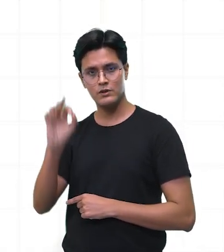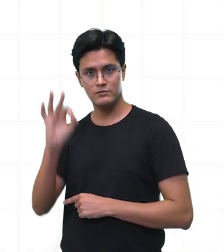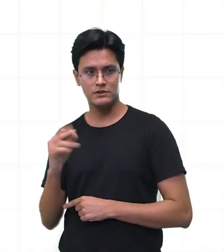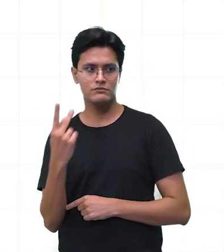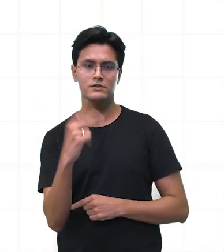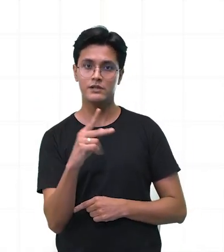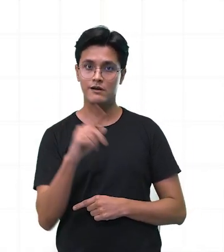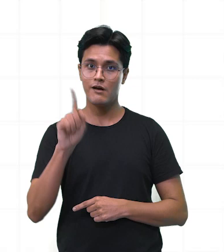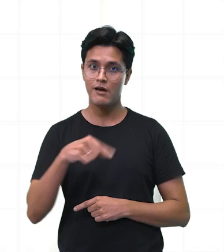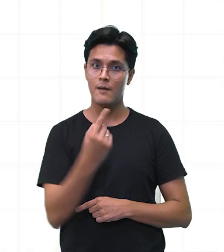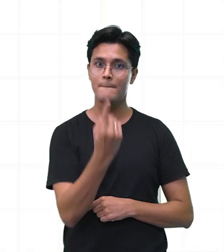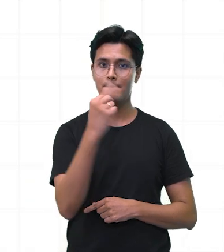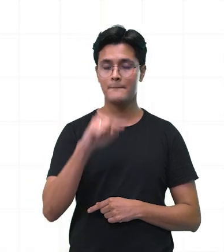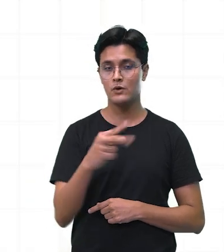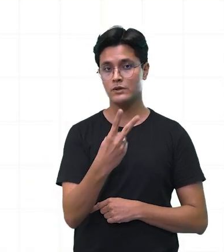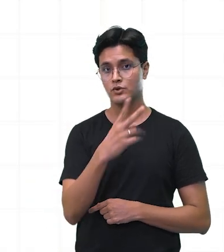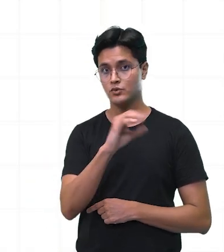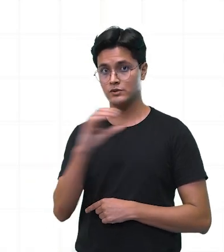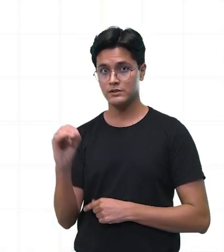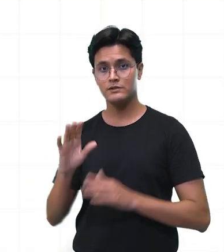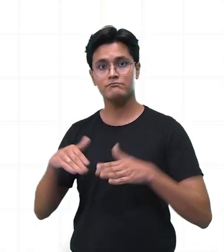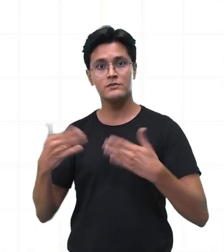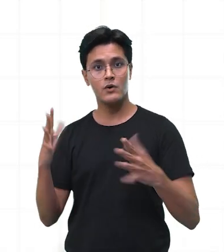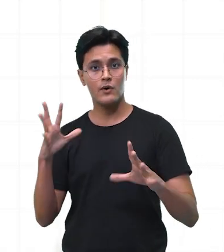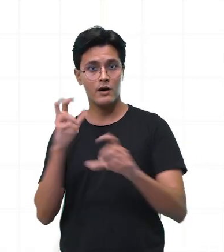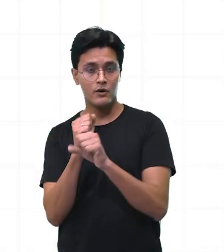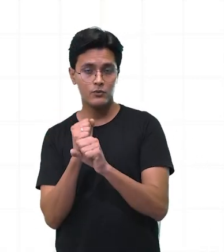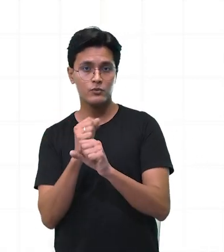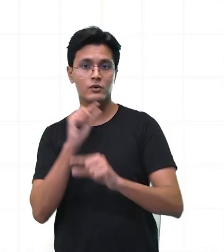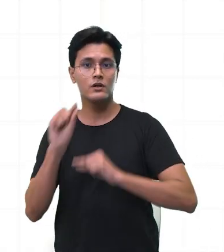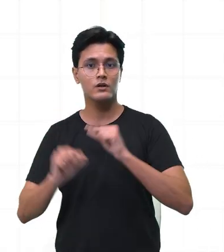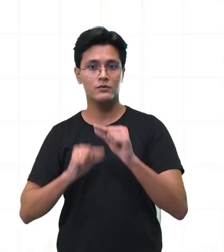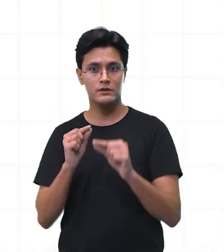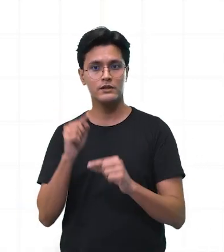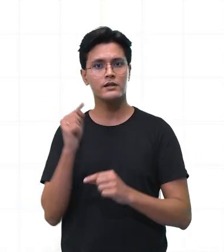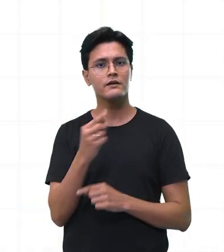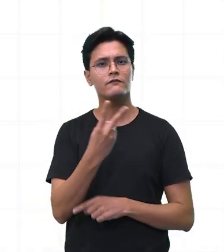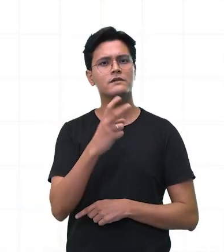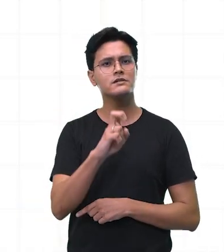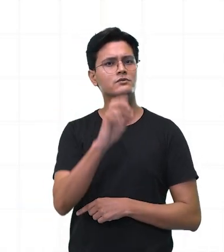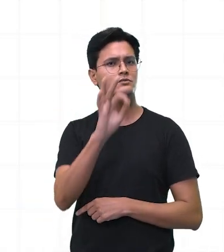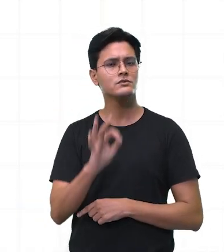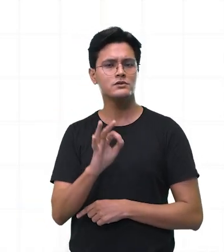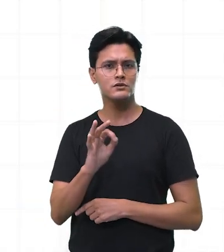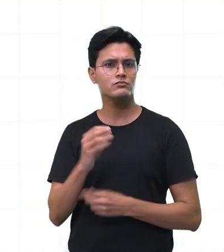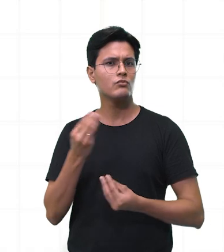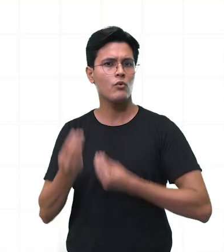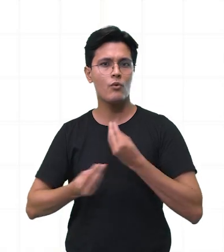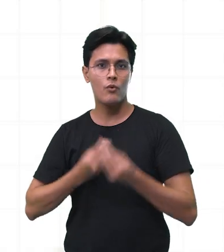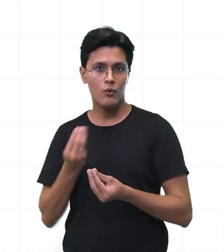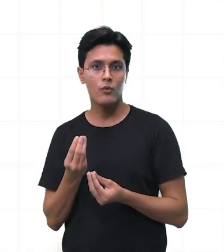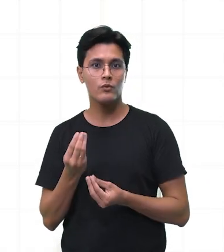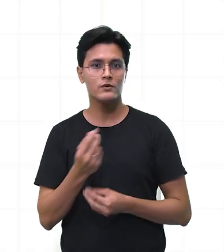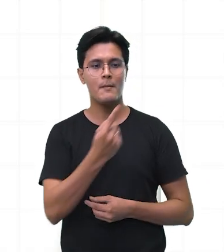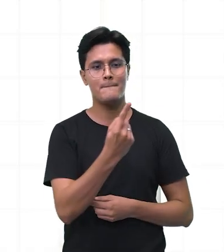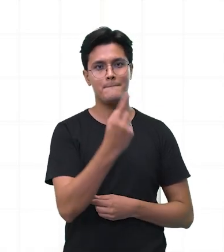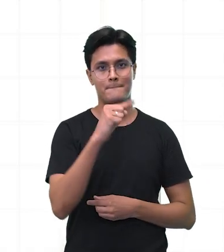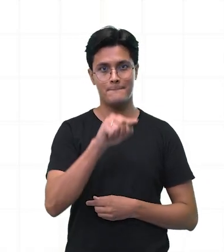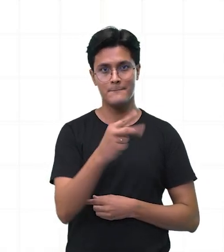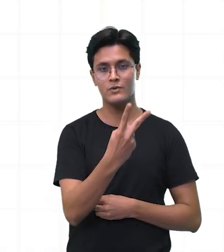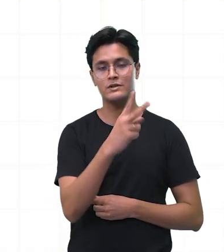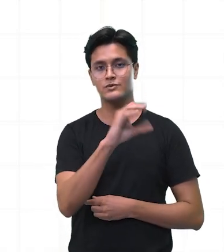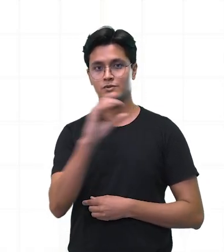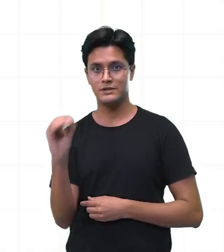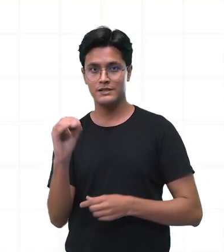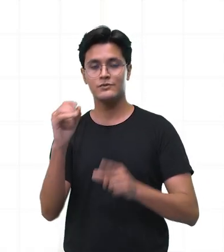calcular 25%, só é dividir novamente o 1.200 por 2, que você terá o total de 600.